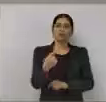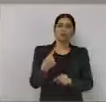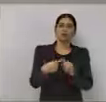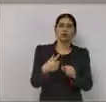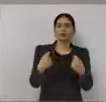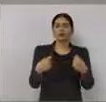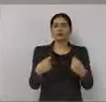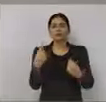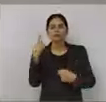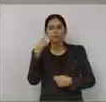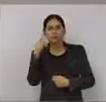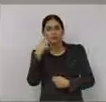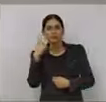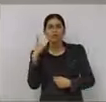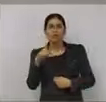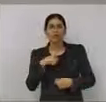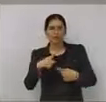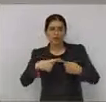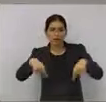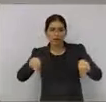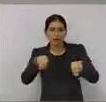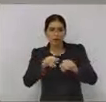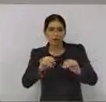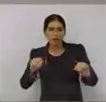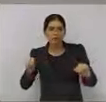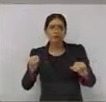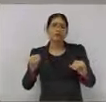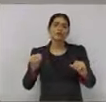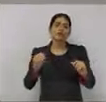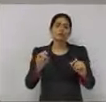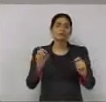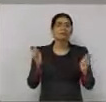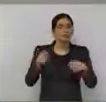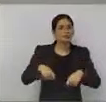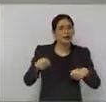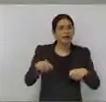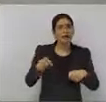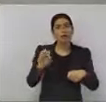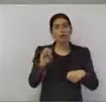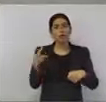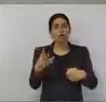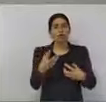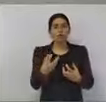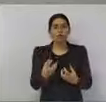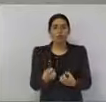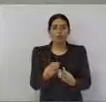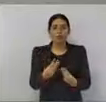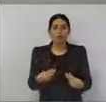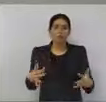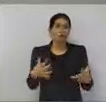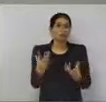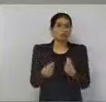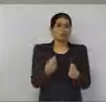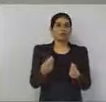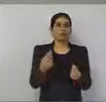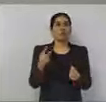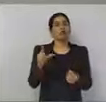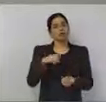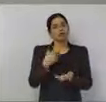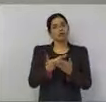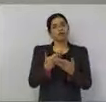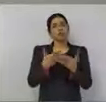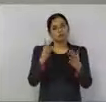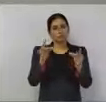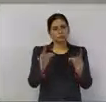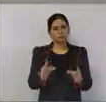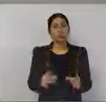aterro, verificar se a licença ambiental do aterro permite isso. Então, tudo isso ainda está em fase de estudo e detalhamento, do ponto de vista